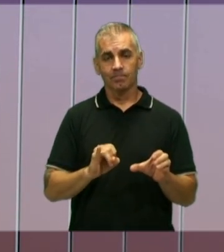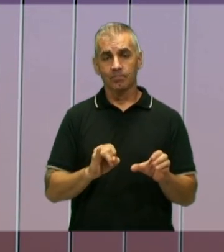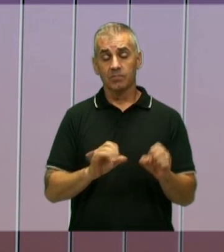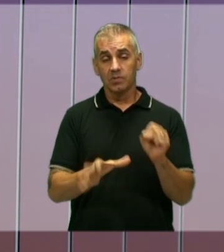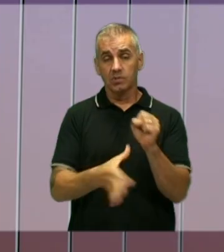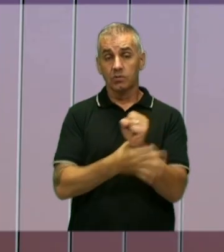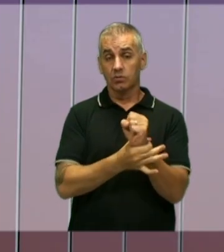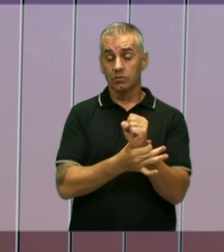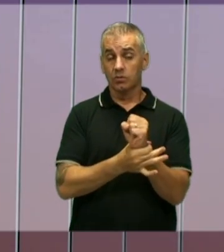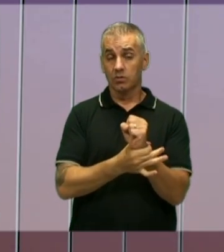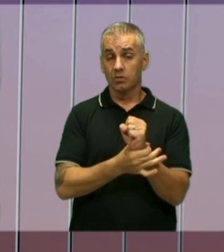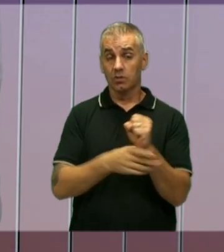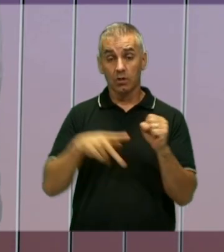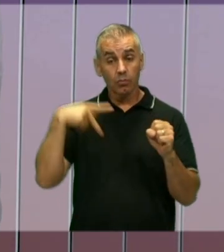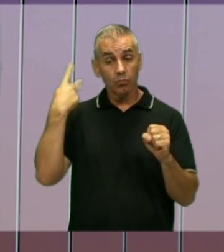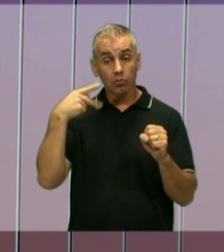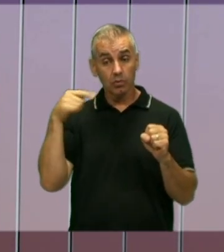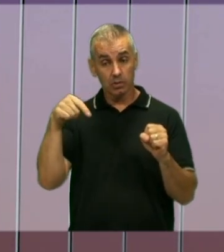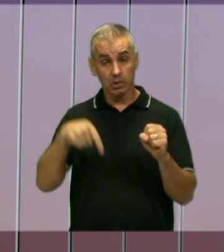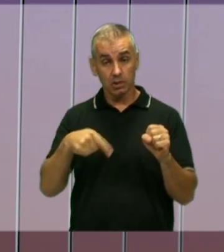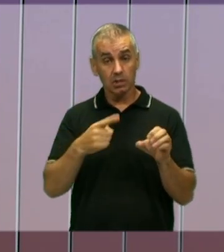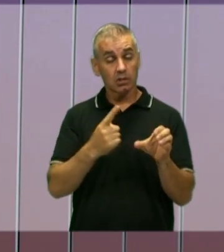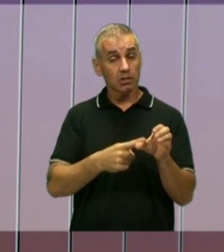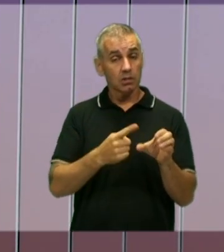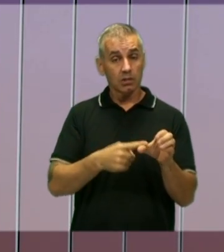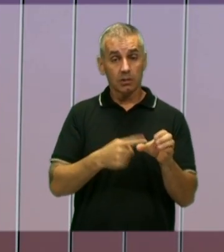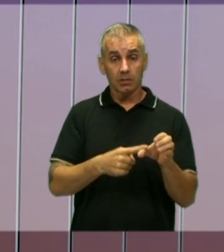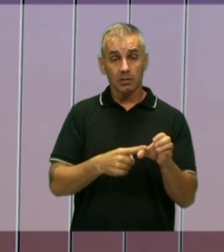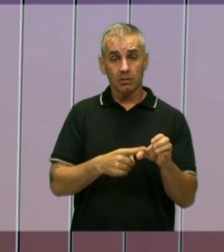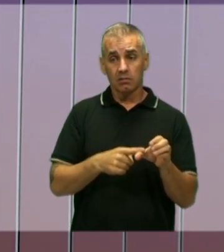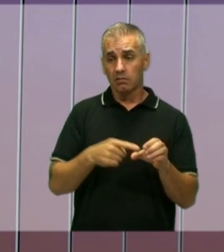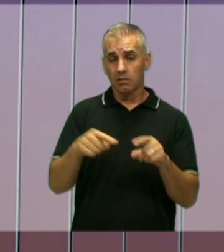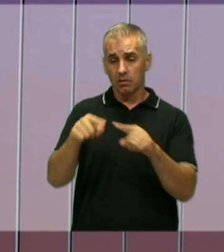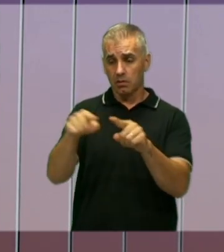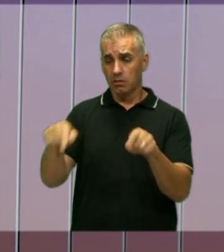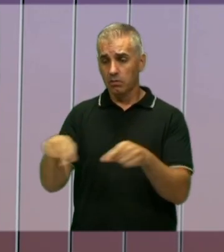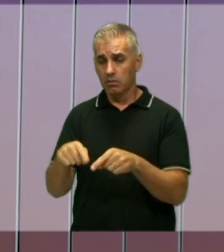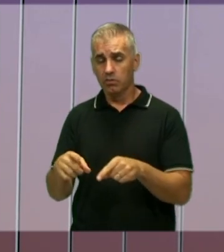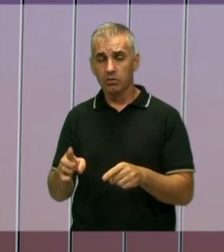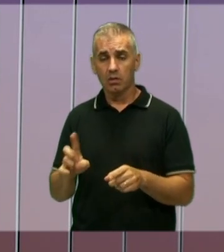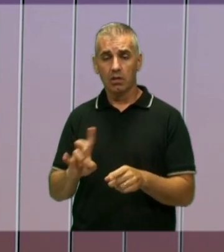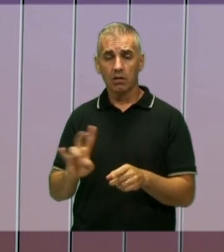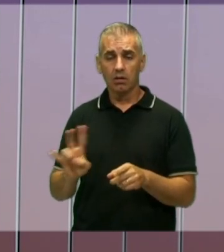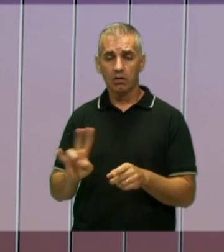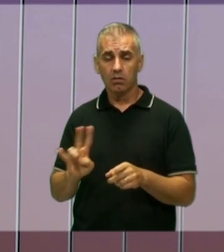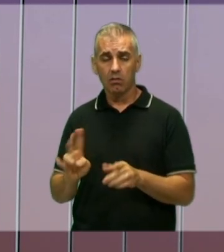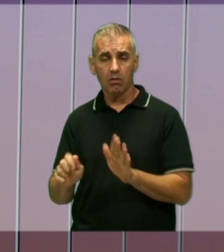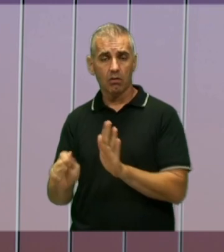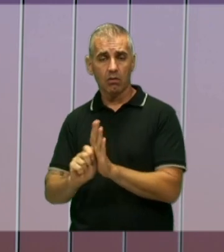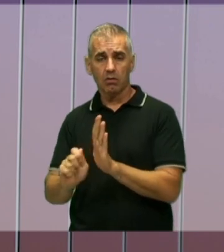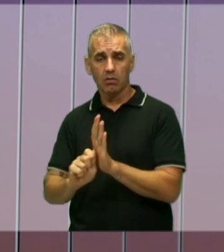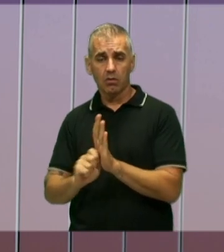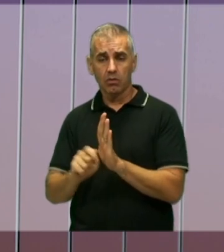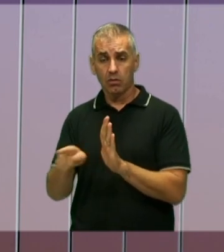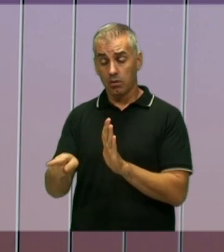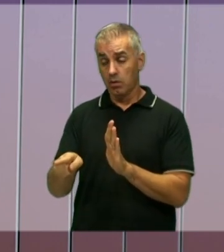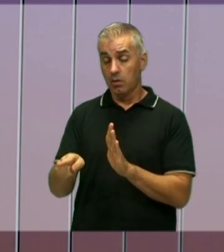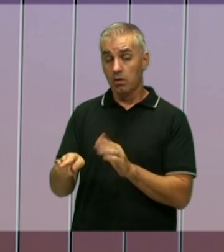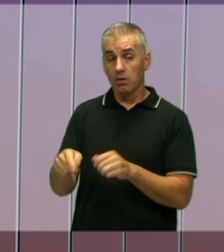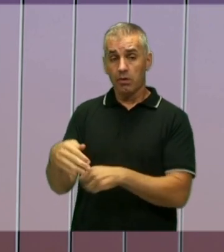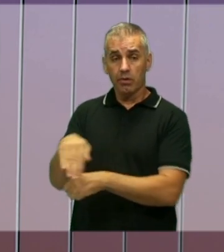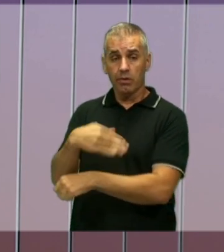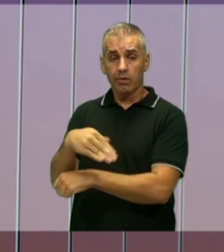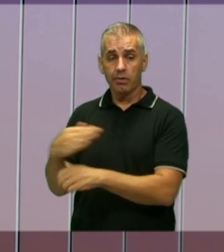temos um mapeamento de biqueira de droga, por exemplo, que o cara que entrega droga para o morador de rua, ele tem